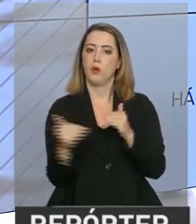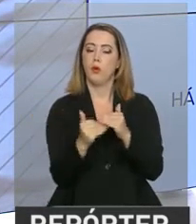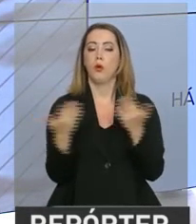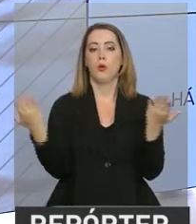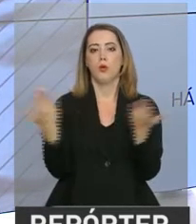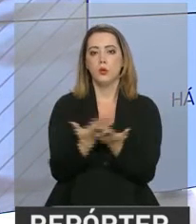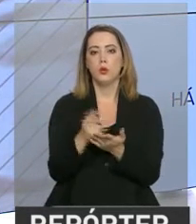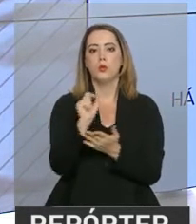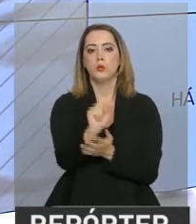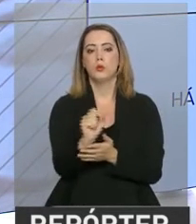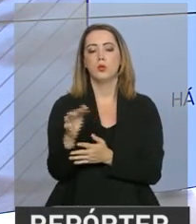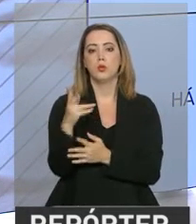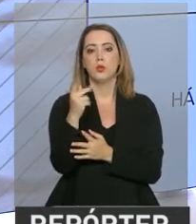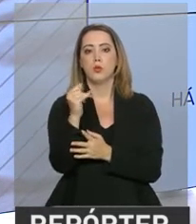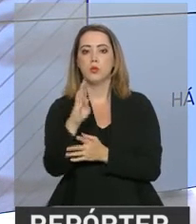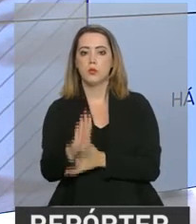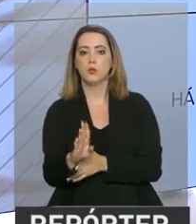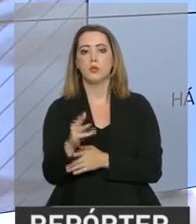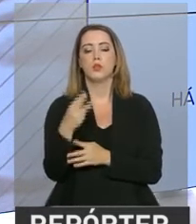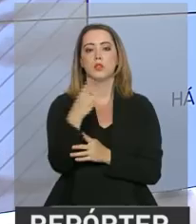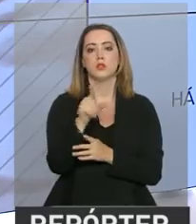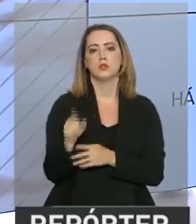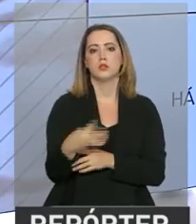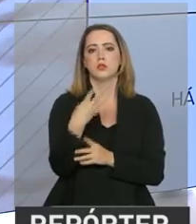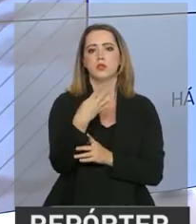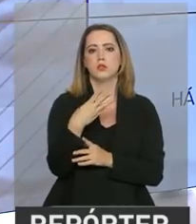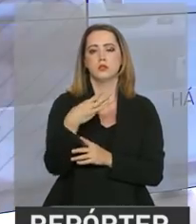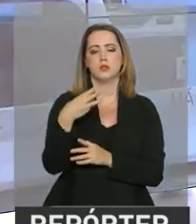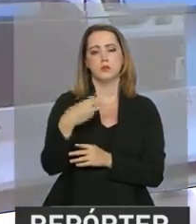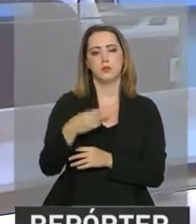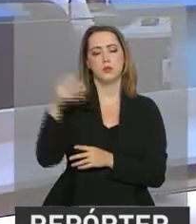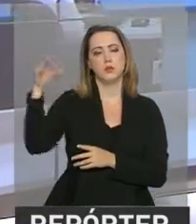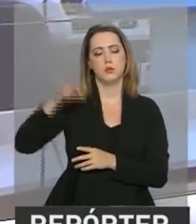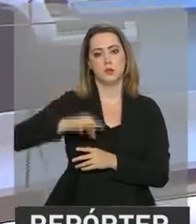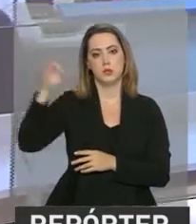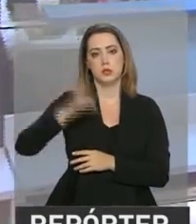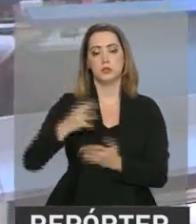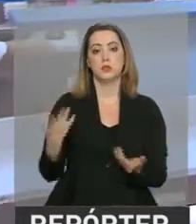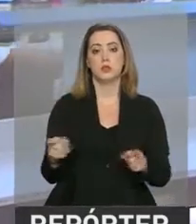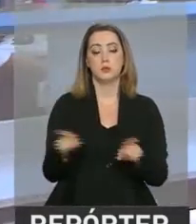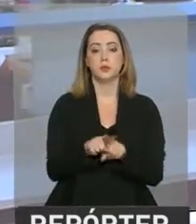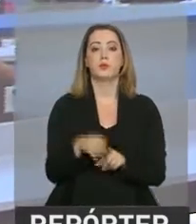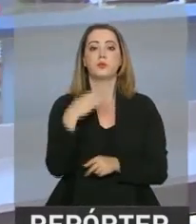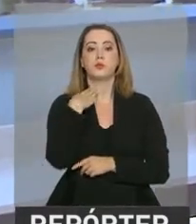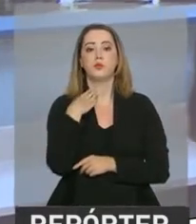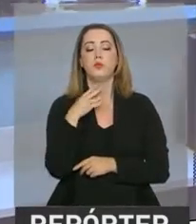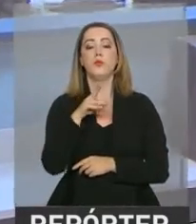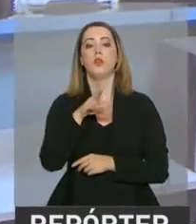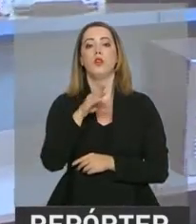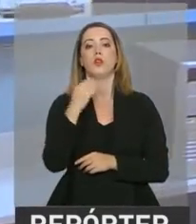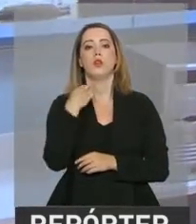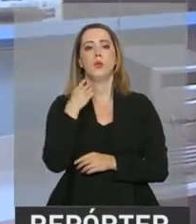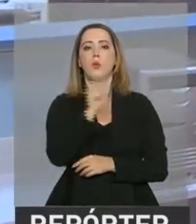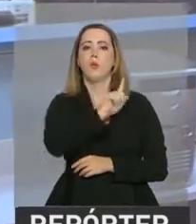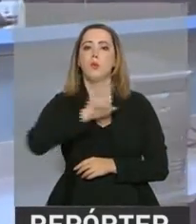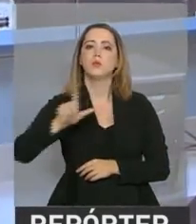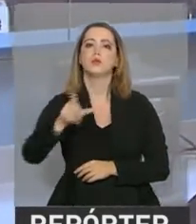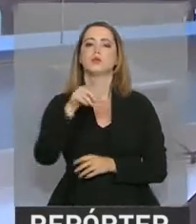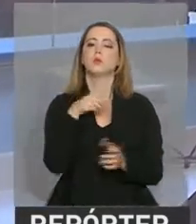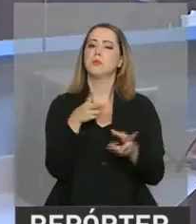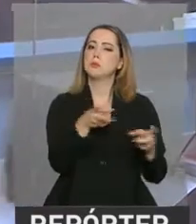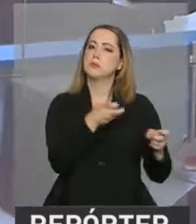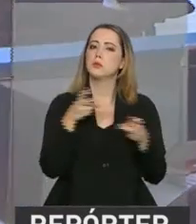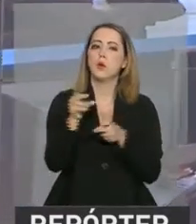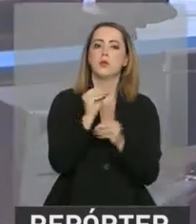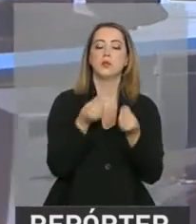de 3,43 por cento o boletim focus é uma pesquisa feita semanalmente pelo banco central para saber as expectativas